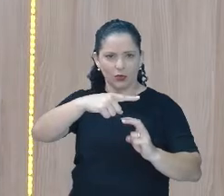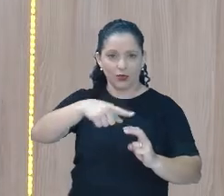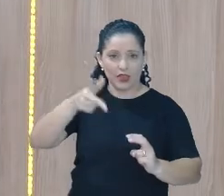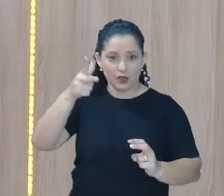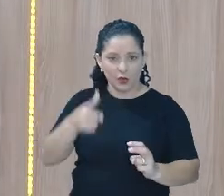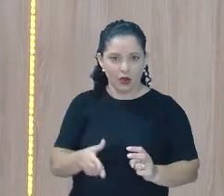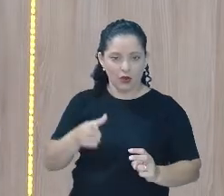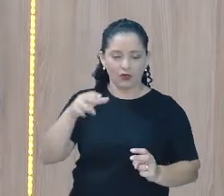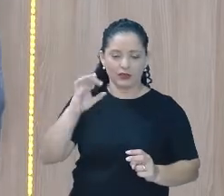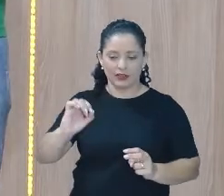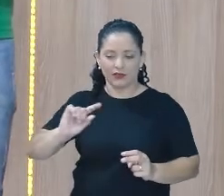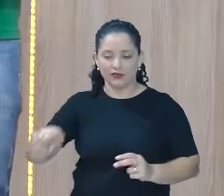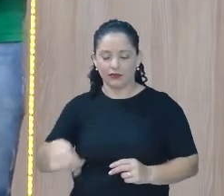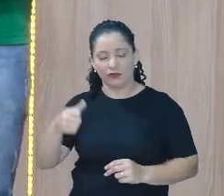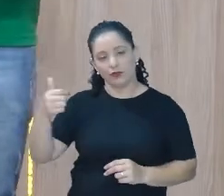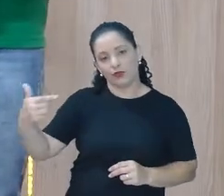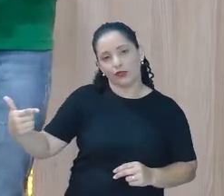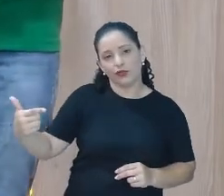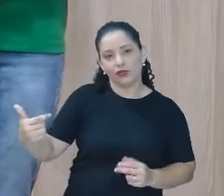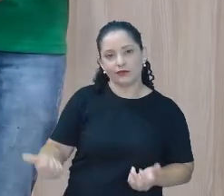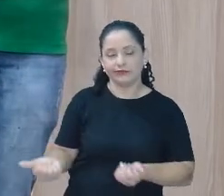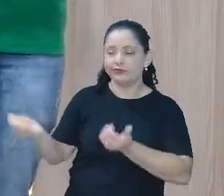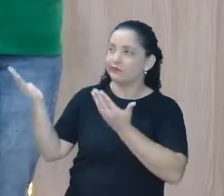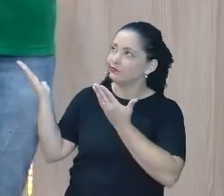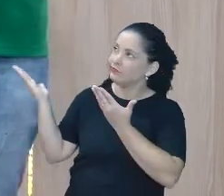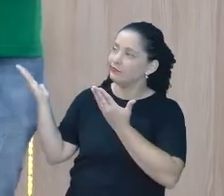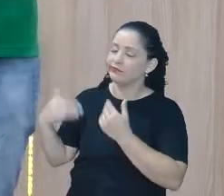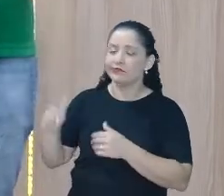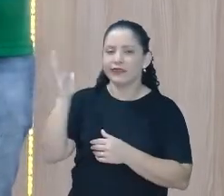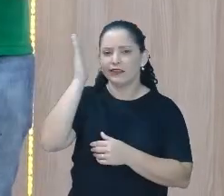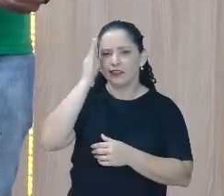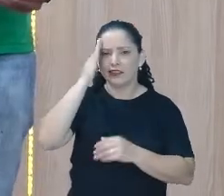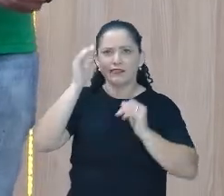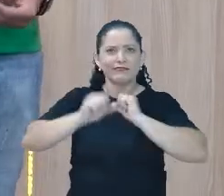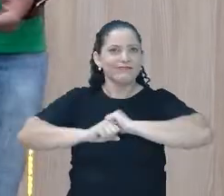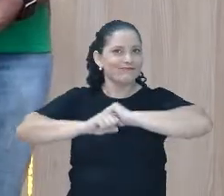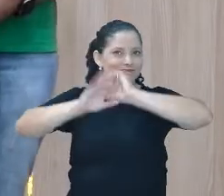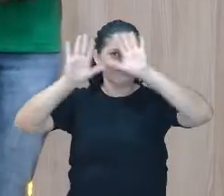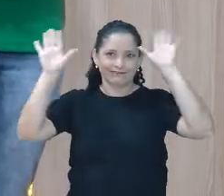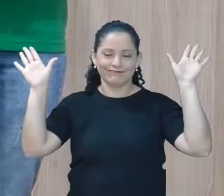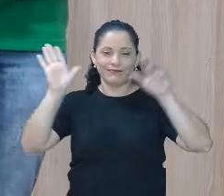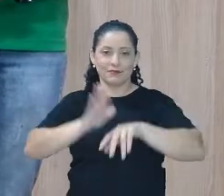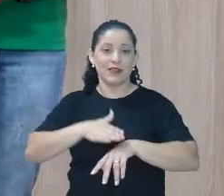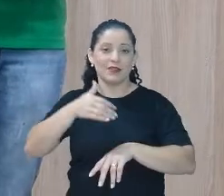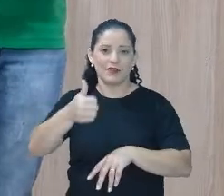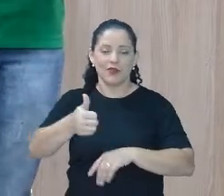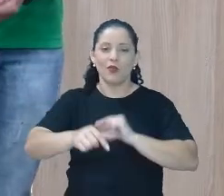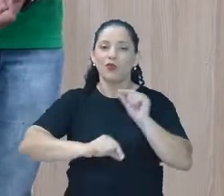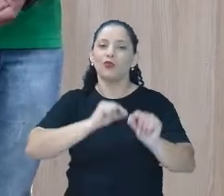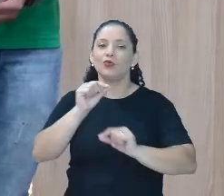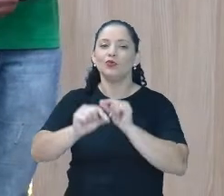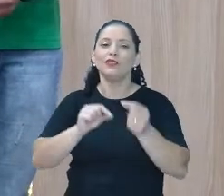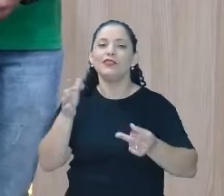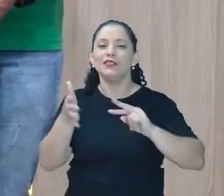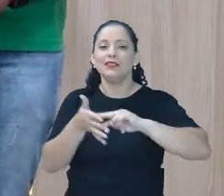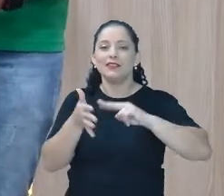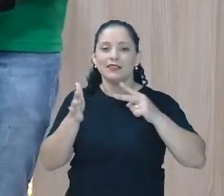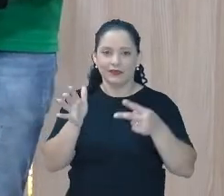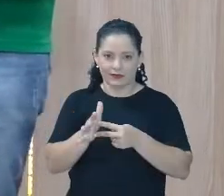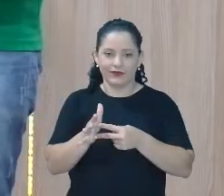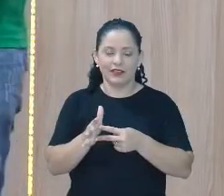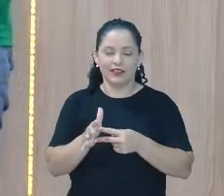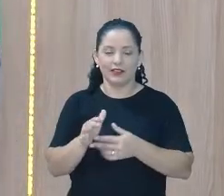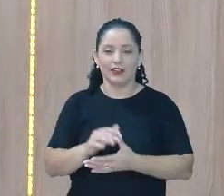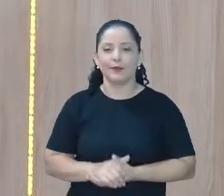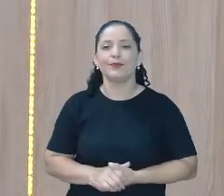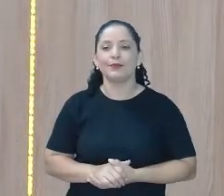0,2, como o exemplo que eu coloquei aqui, a gente tem um entendimento melhor do que esse valor aí significa, certo?